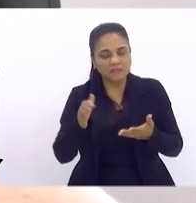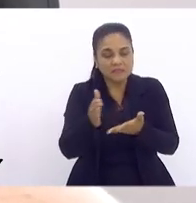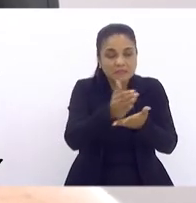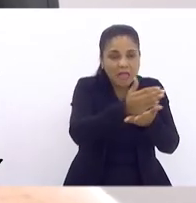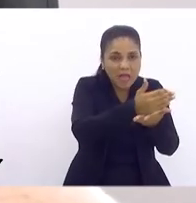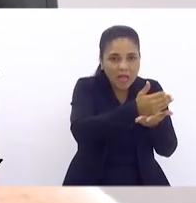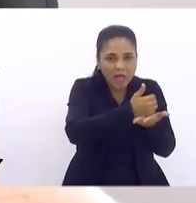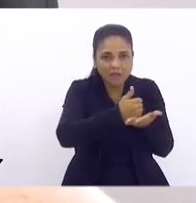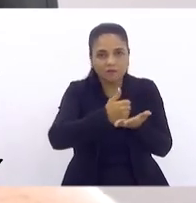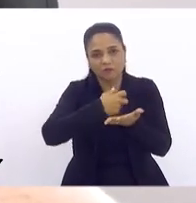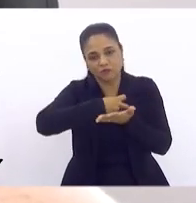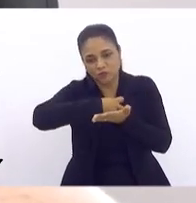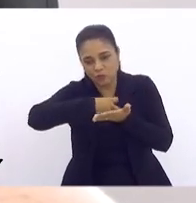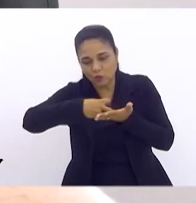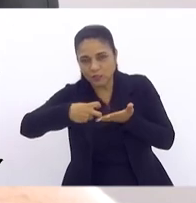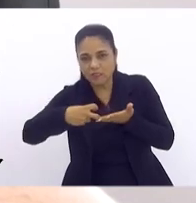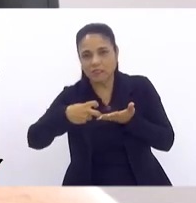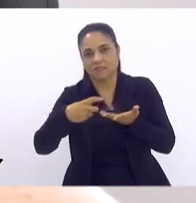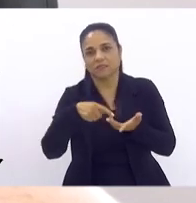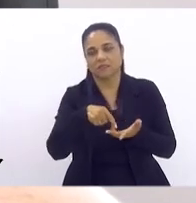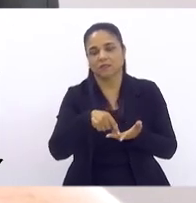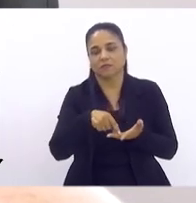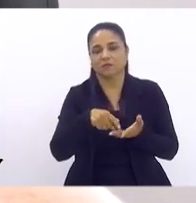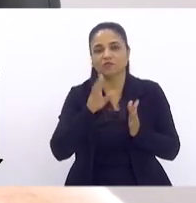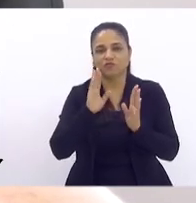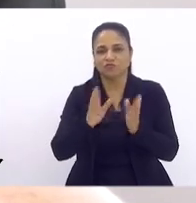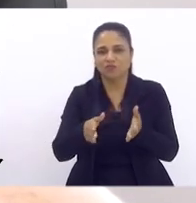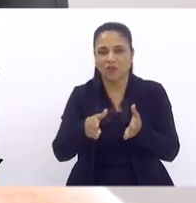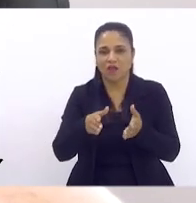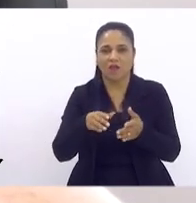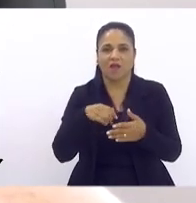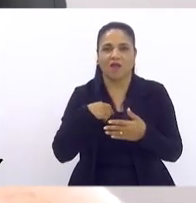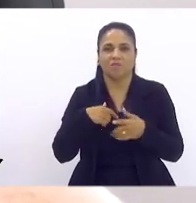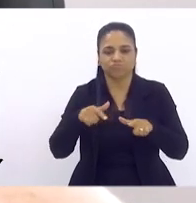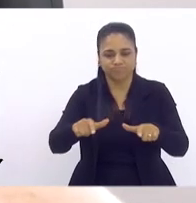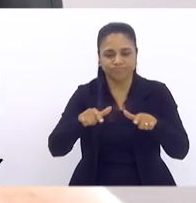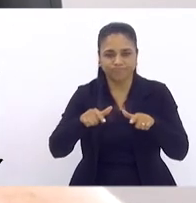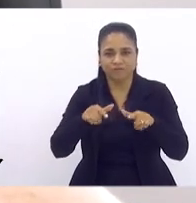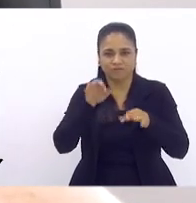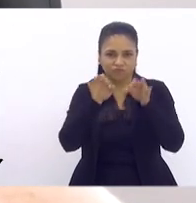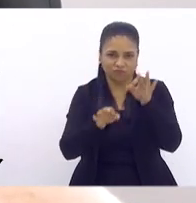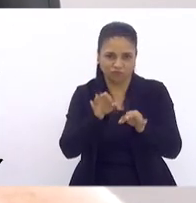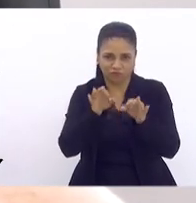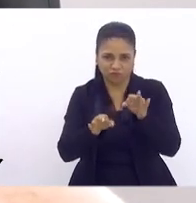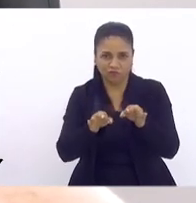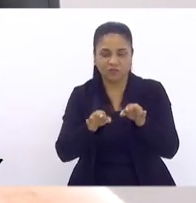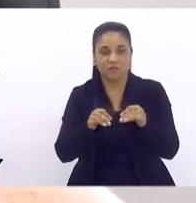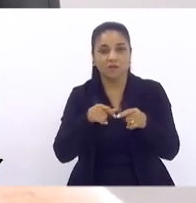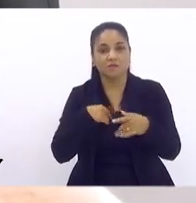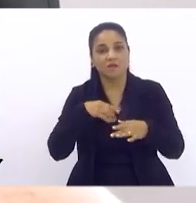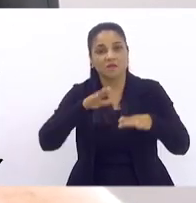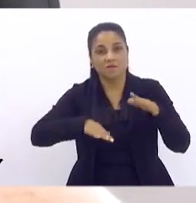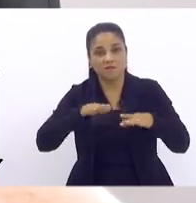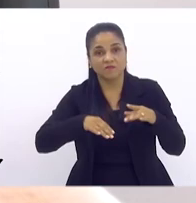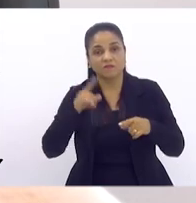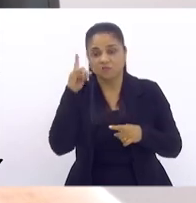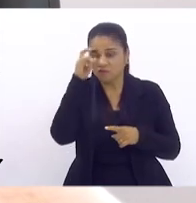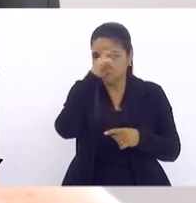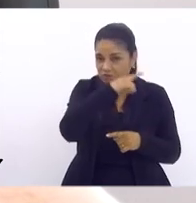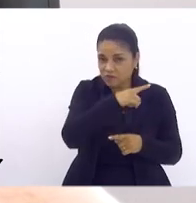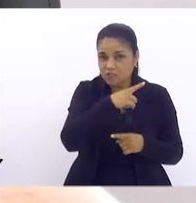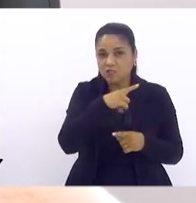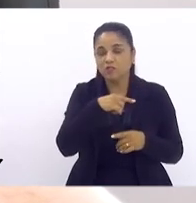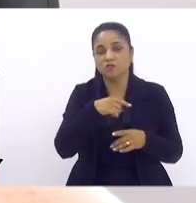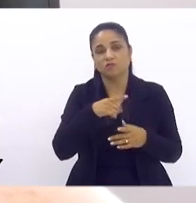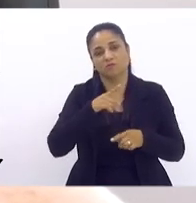já vem de cara né a gente sabe que ali aponta que é os que atacam fica um pouco difícil porque falta mecanismo